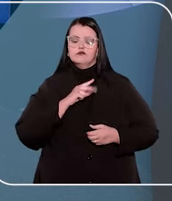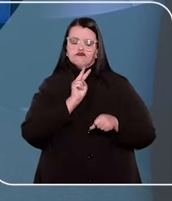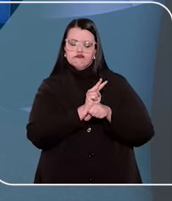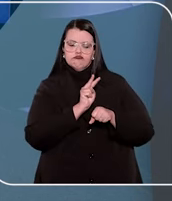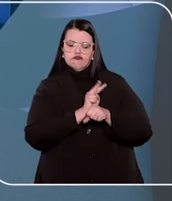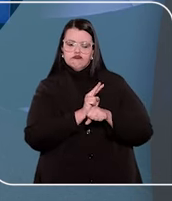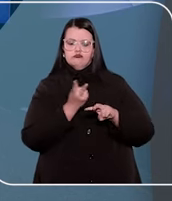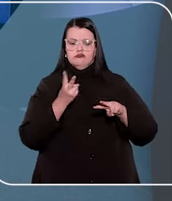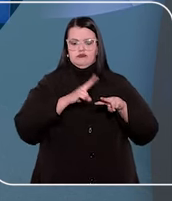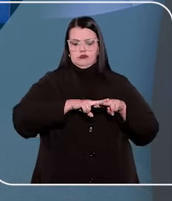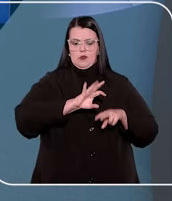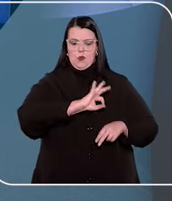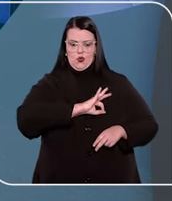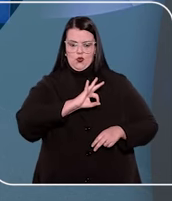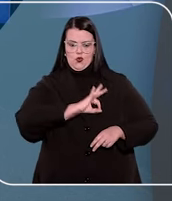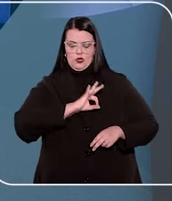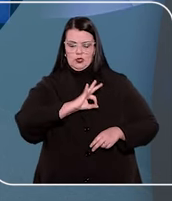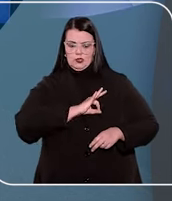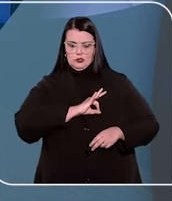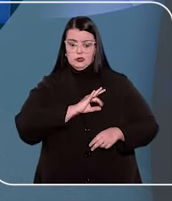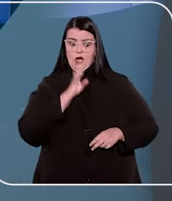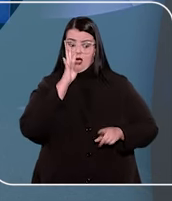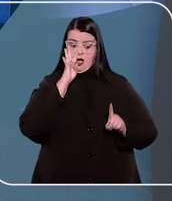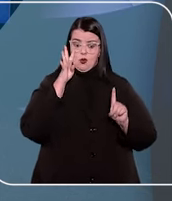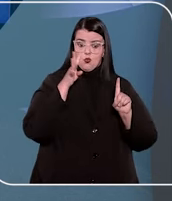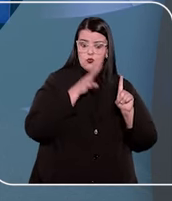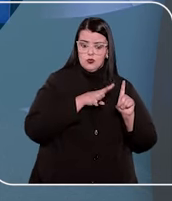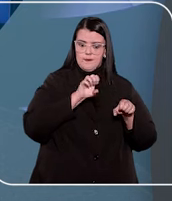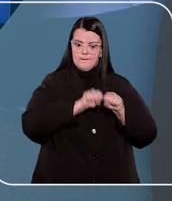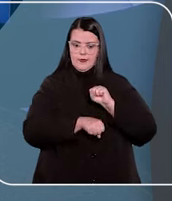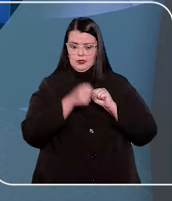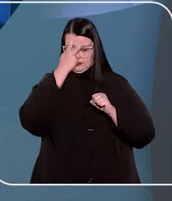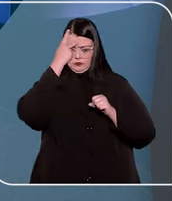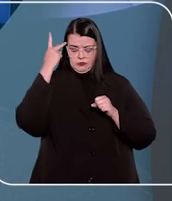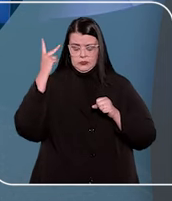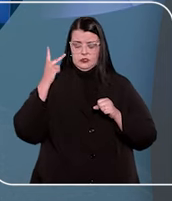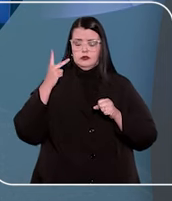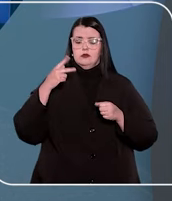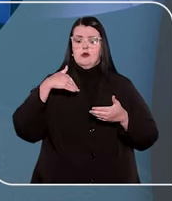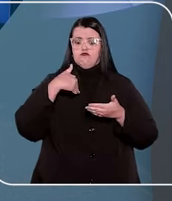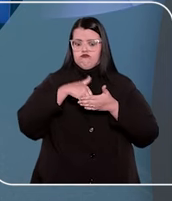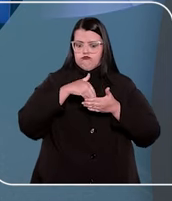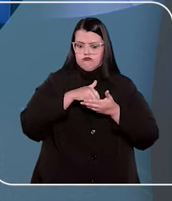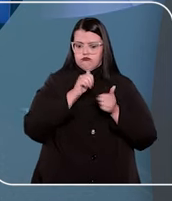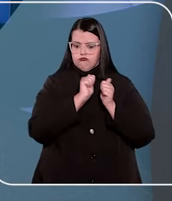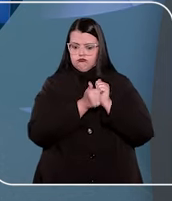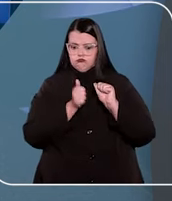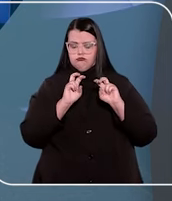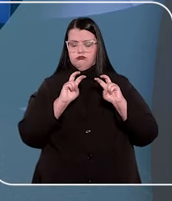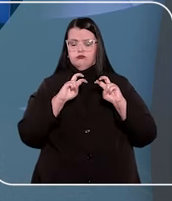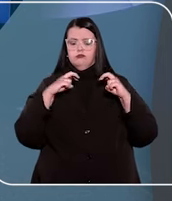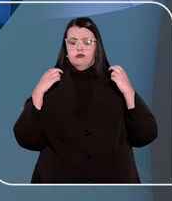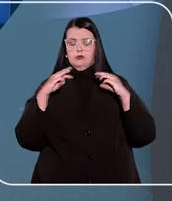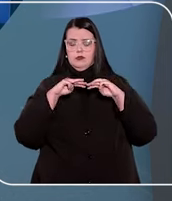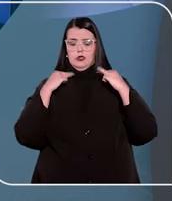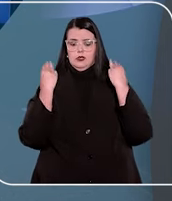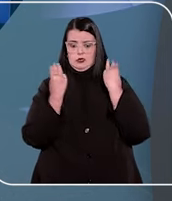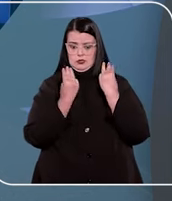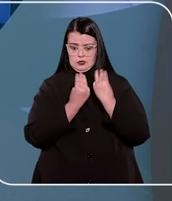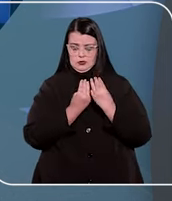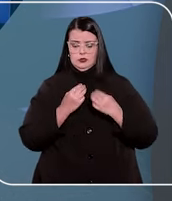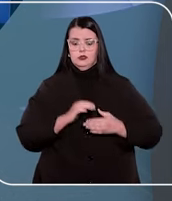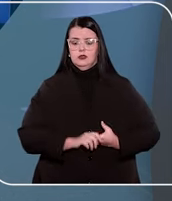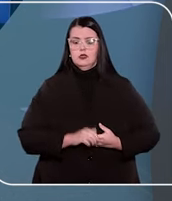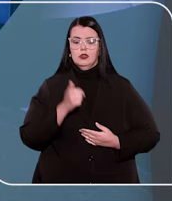a prisão preventiva de um policial penal acusado de matar um torcedor e deixar outro gravemente ferido após uma partida de futebol no